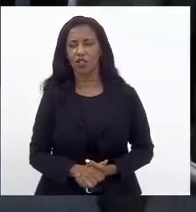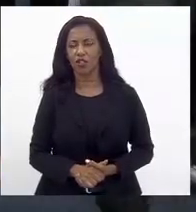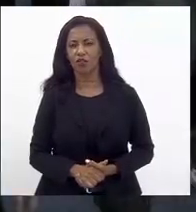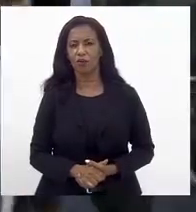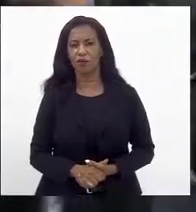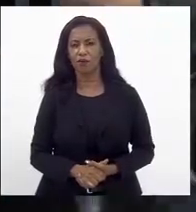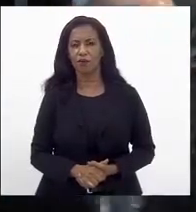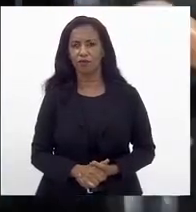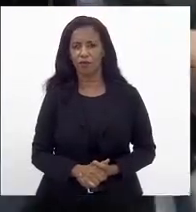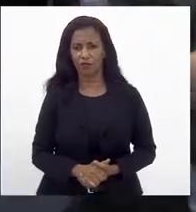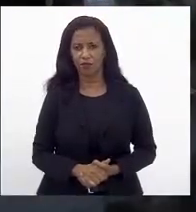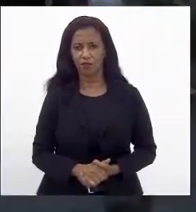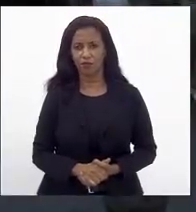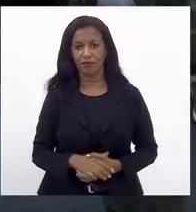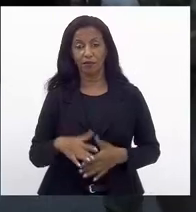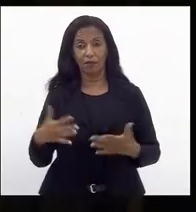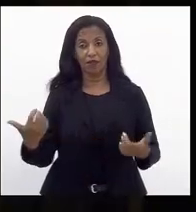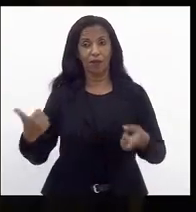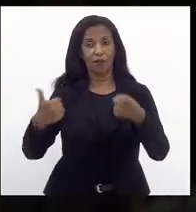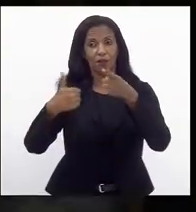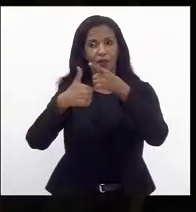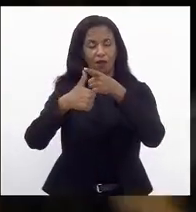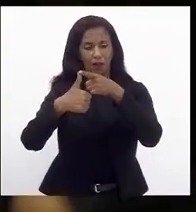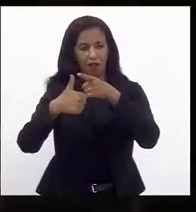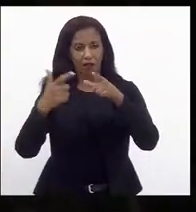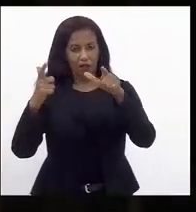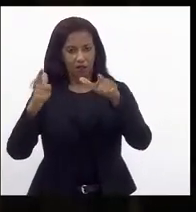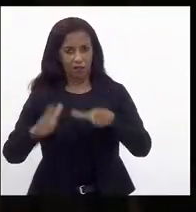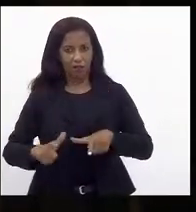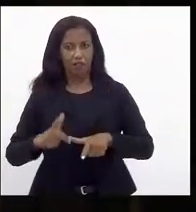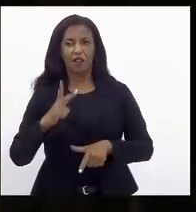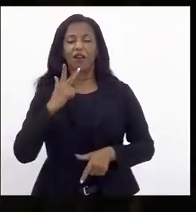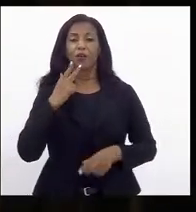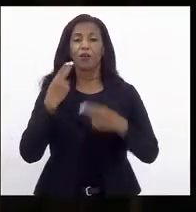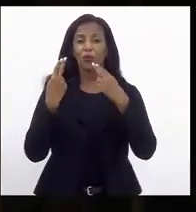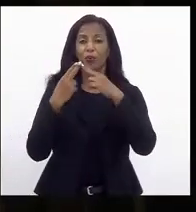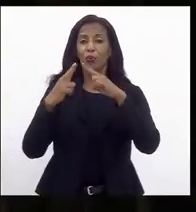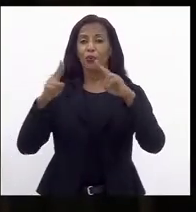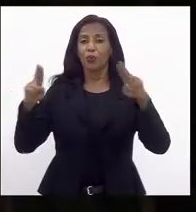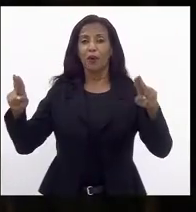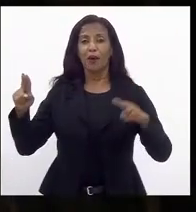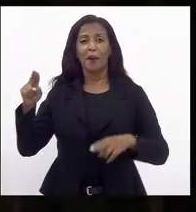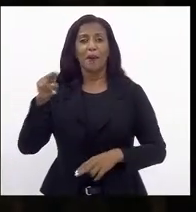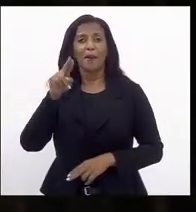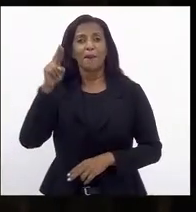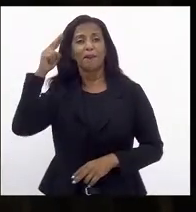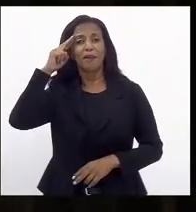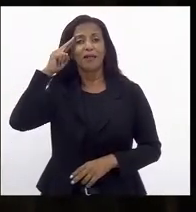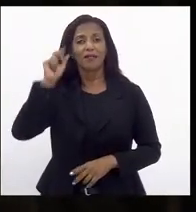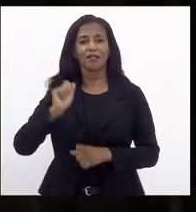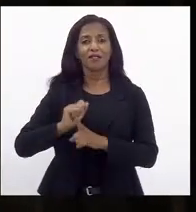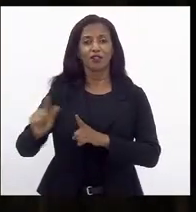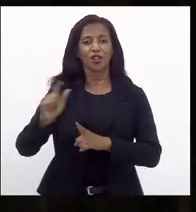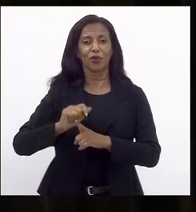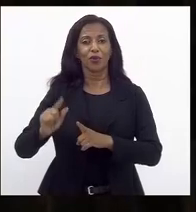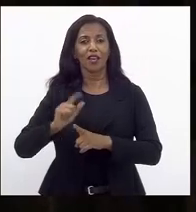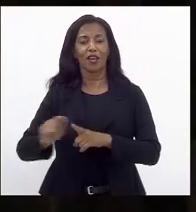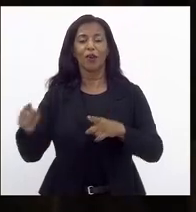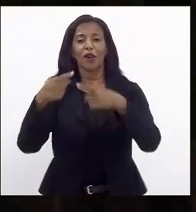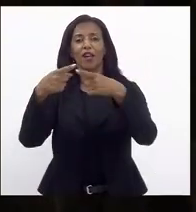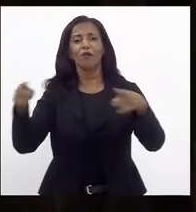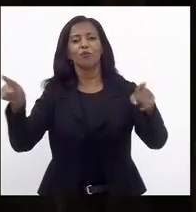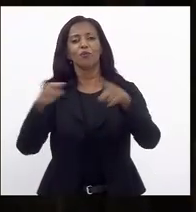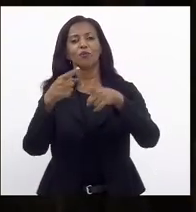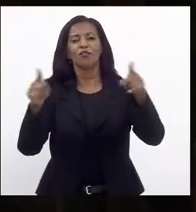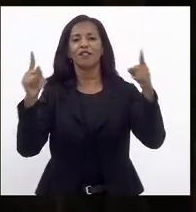presente estou em primeiro lugar quero dizer que a vaia da militância de aluguel é música